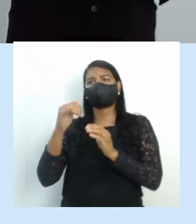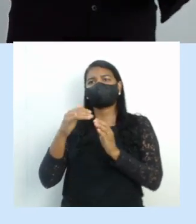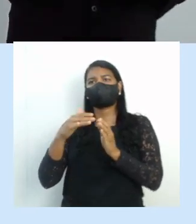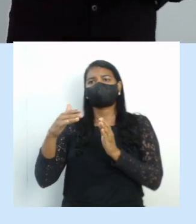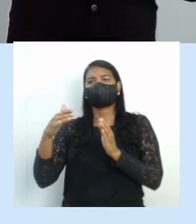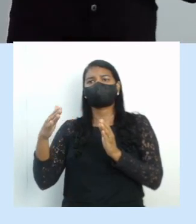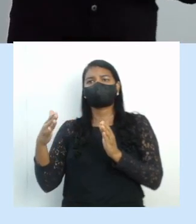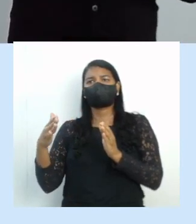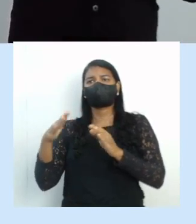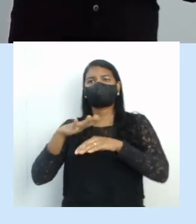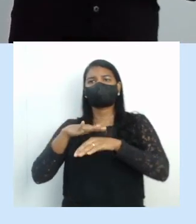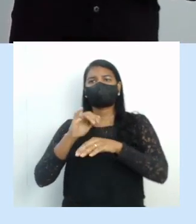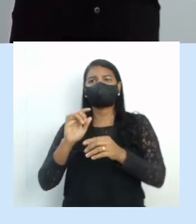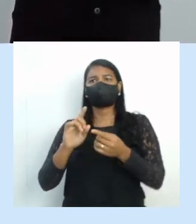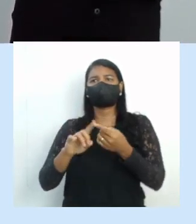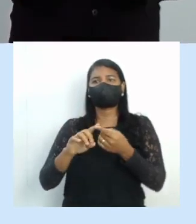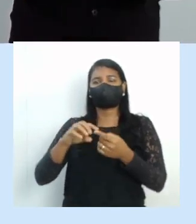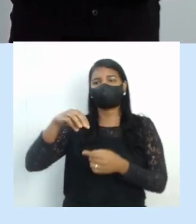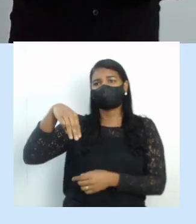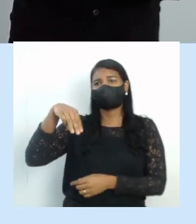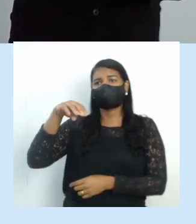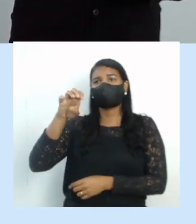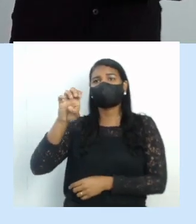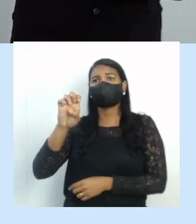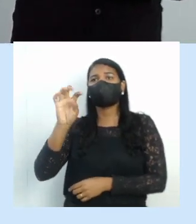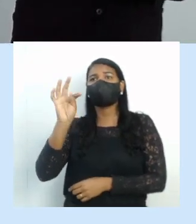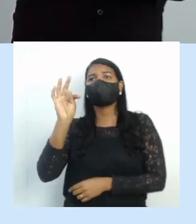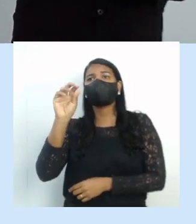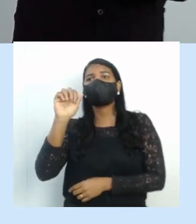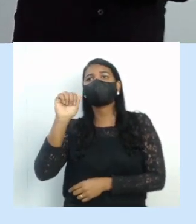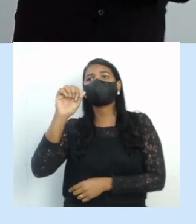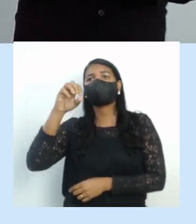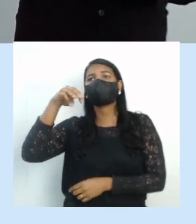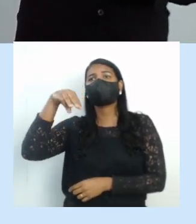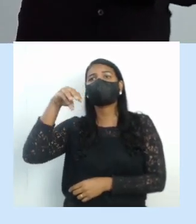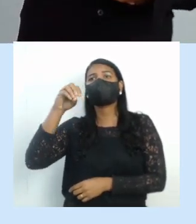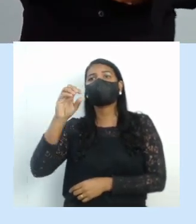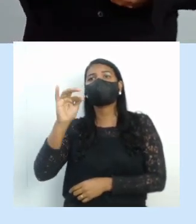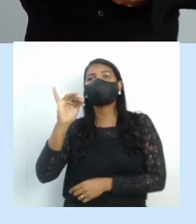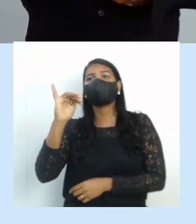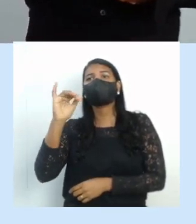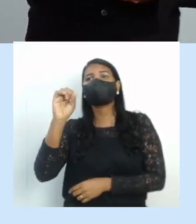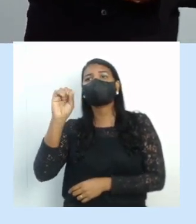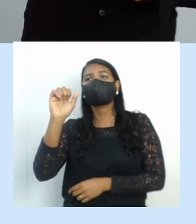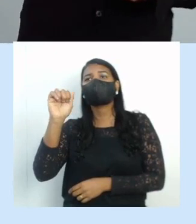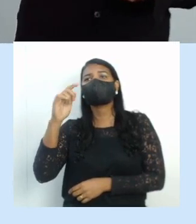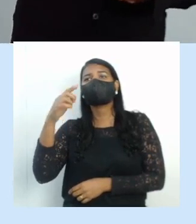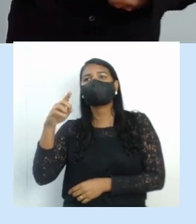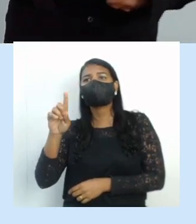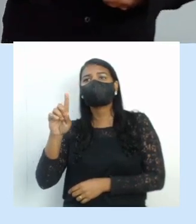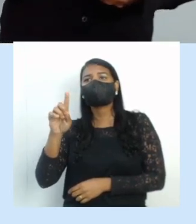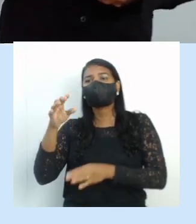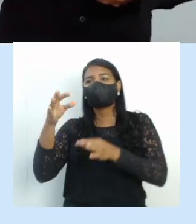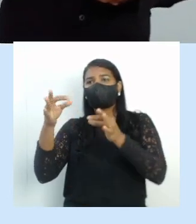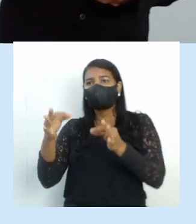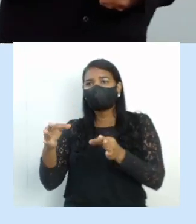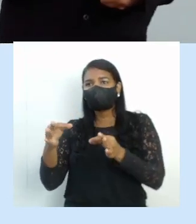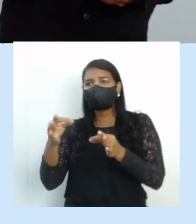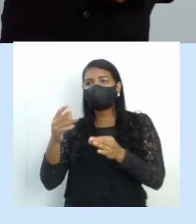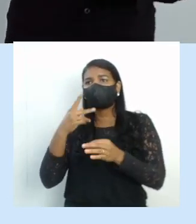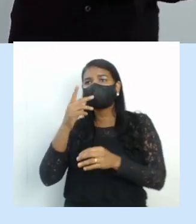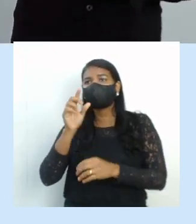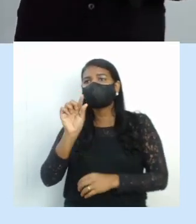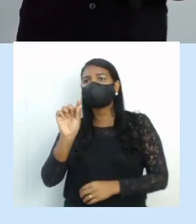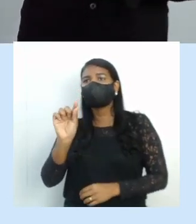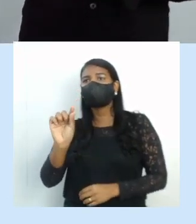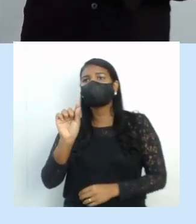chamado de metamorfização, é correto afirmar que, olha só, se liga aí,